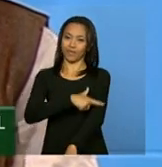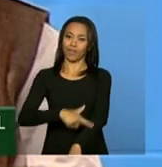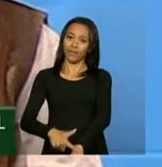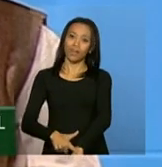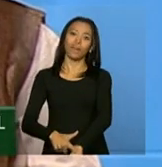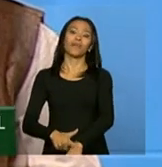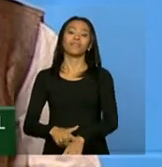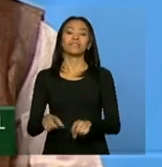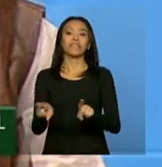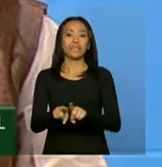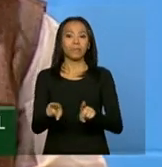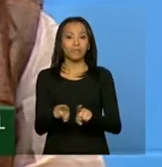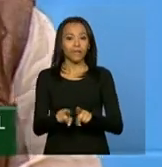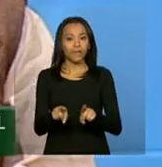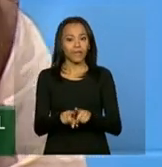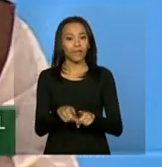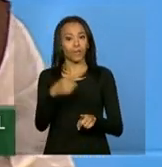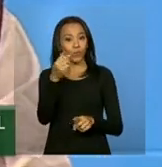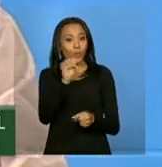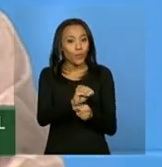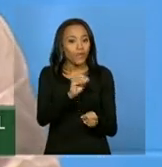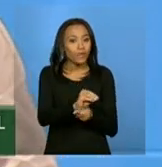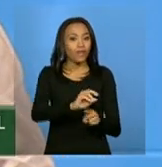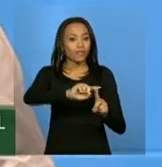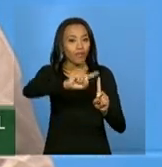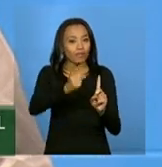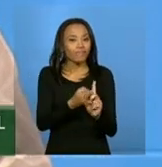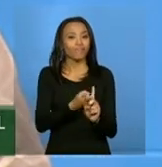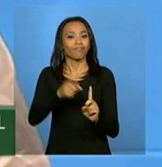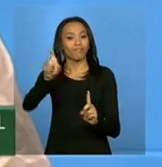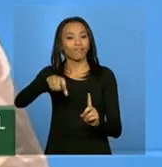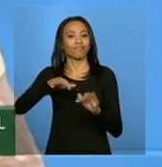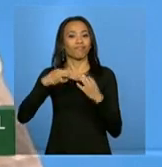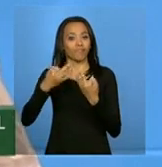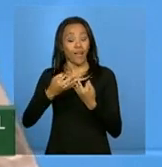questão da maternidade da Bolsa Escola. E eu viajei o país todo